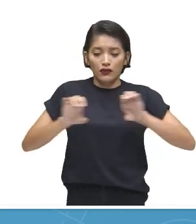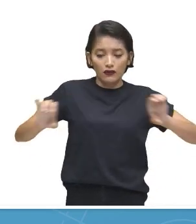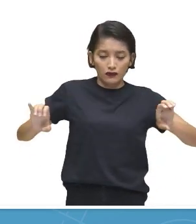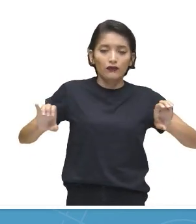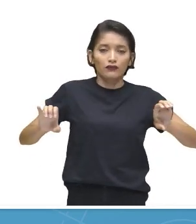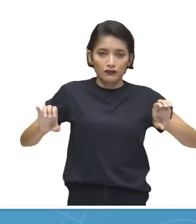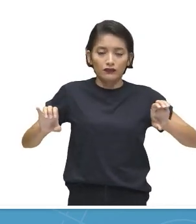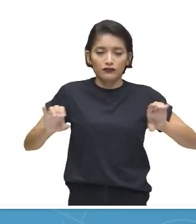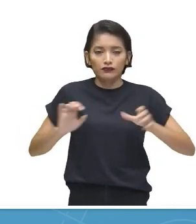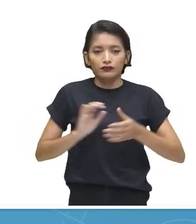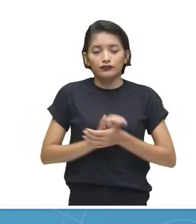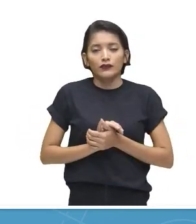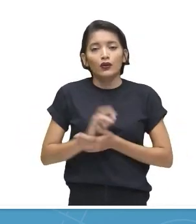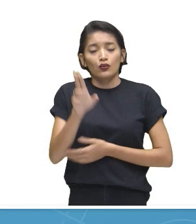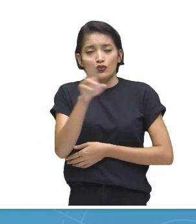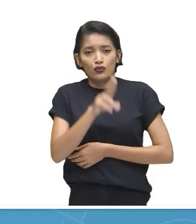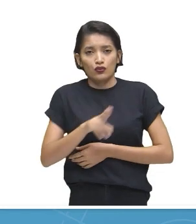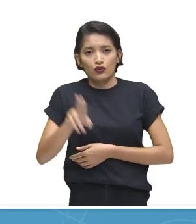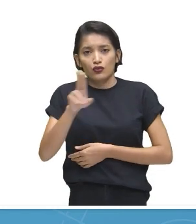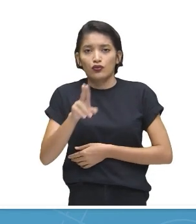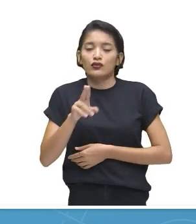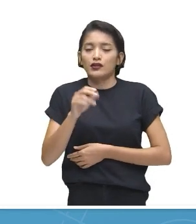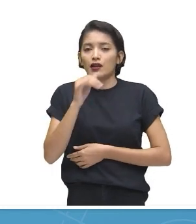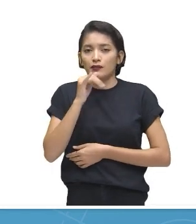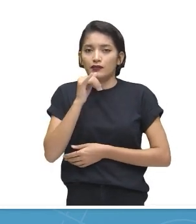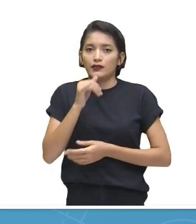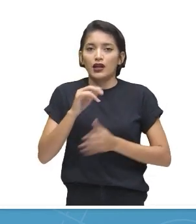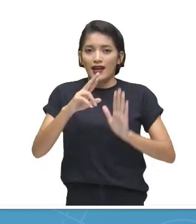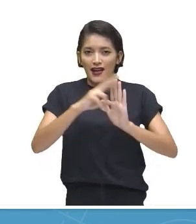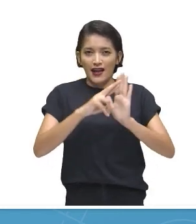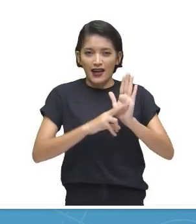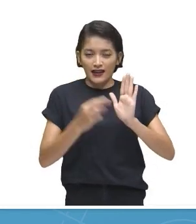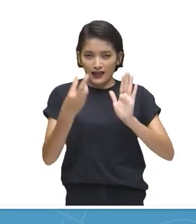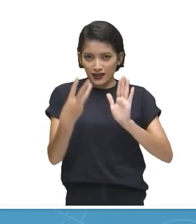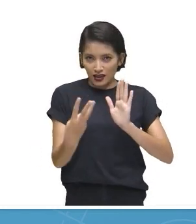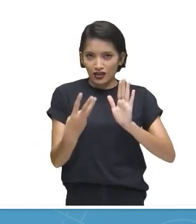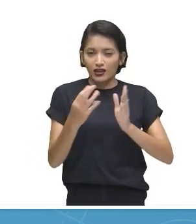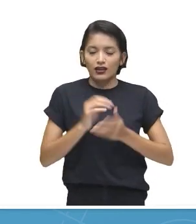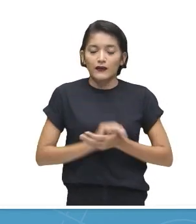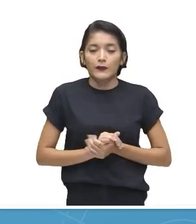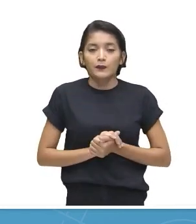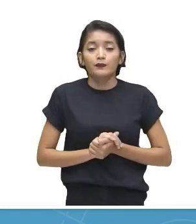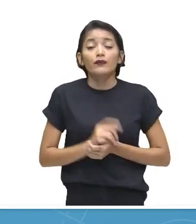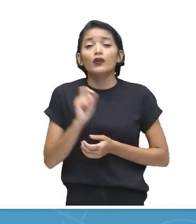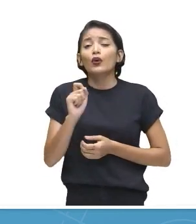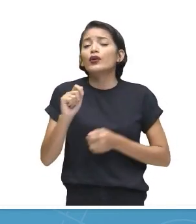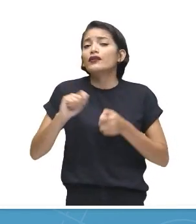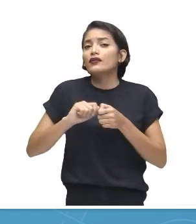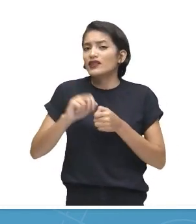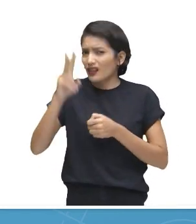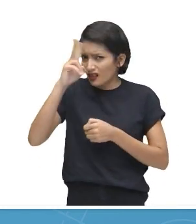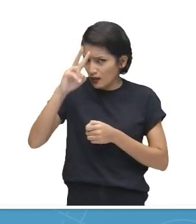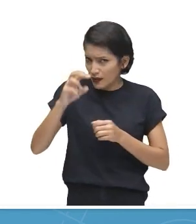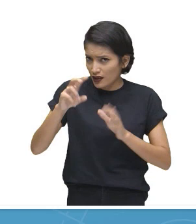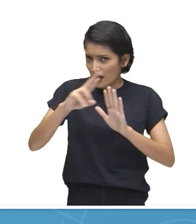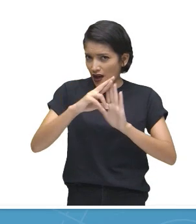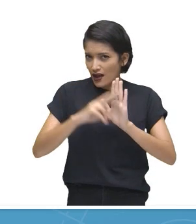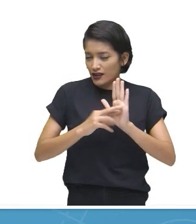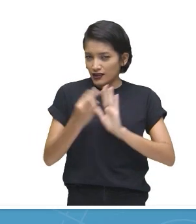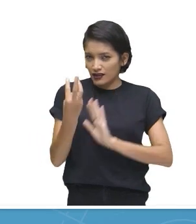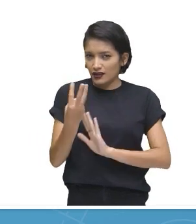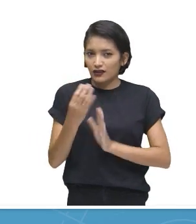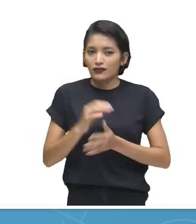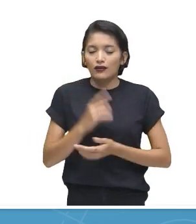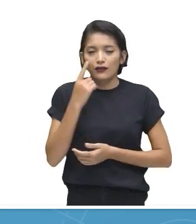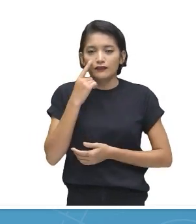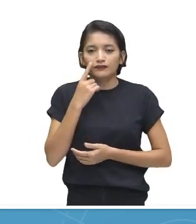né? Você pode utilizar a regra de 3. Na regra de 3, você vai fazer o seguinte, lembra da regra de 3? Você vai fazer aqui,